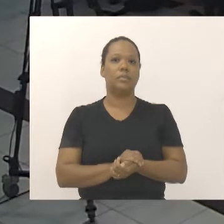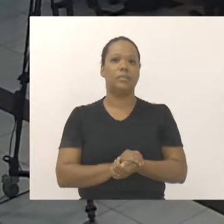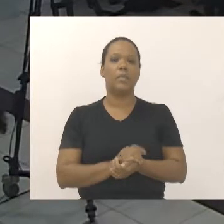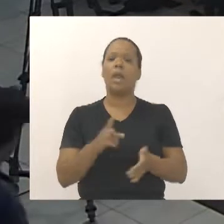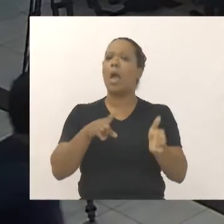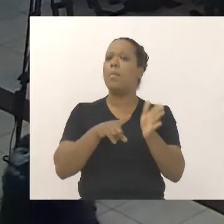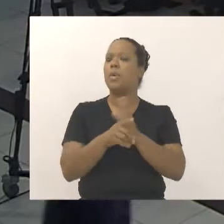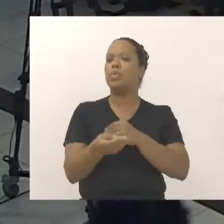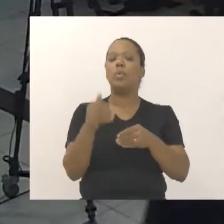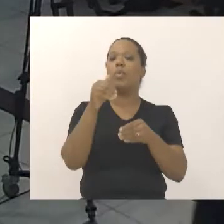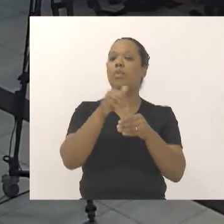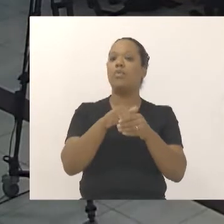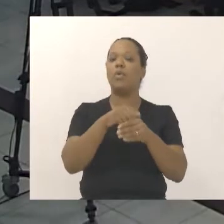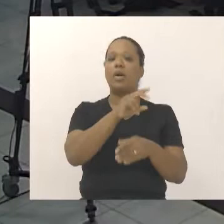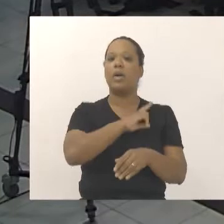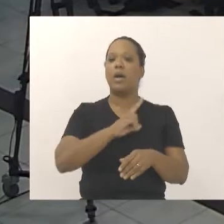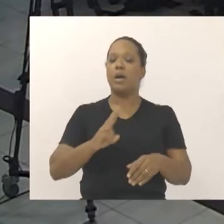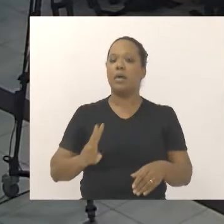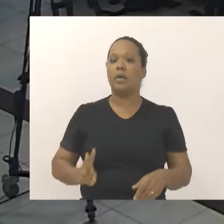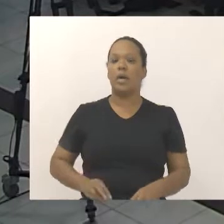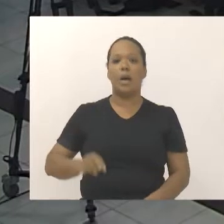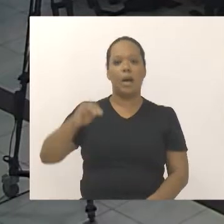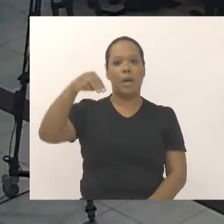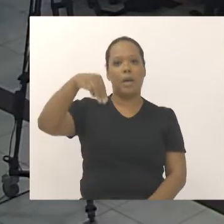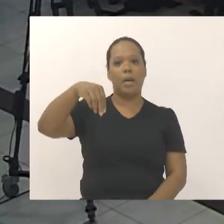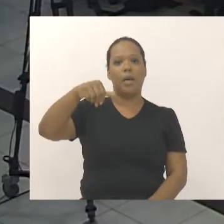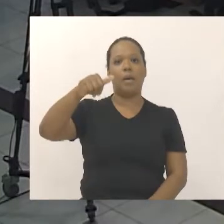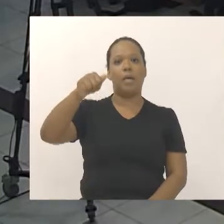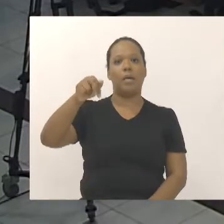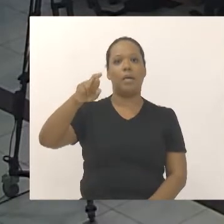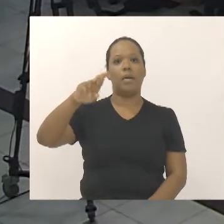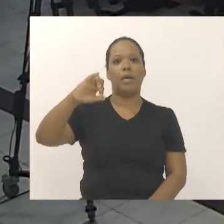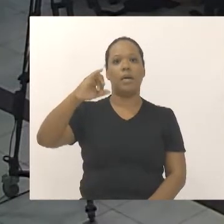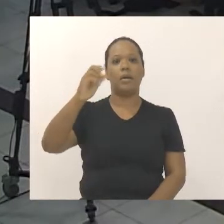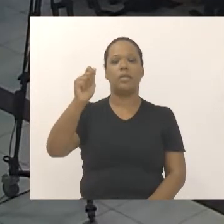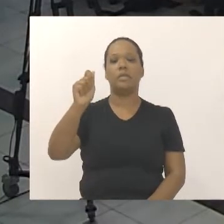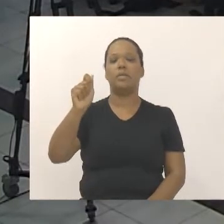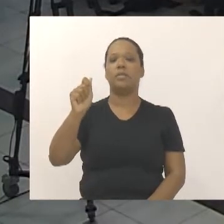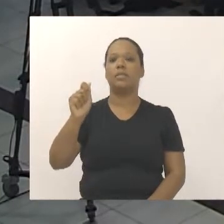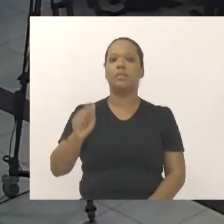Como vota a vereadora doutora Márcia Santos?